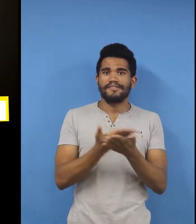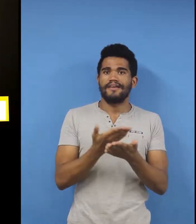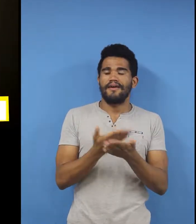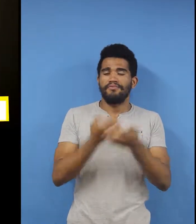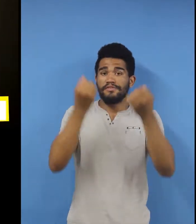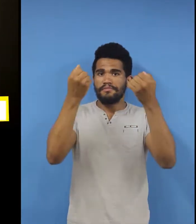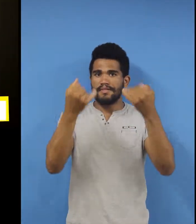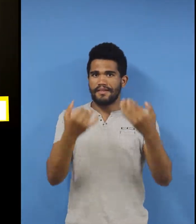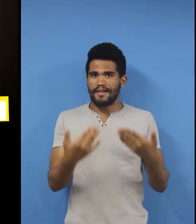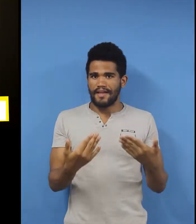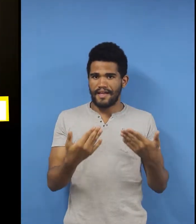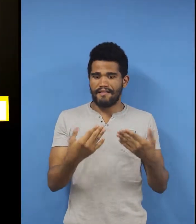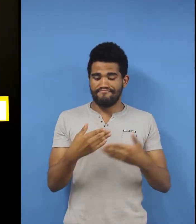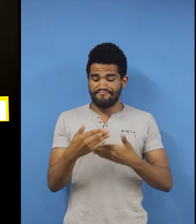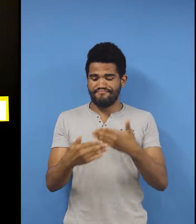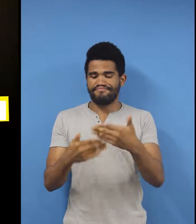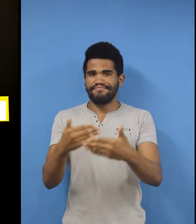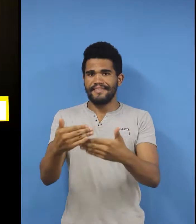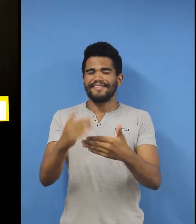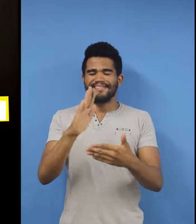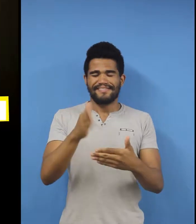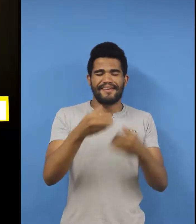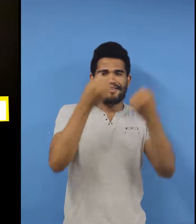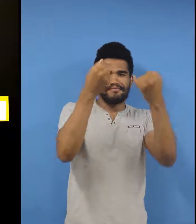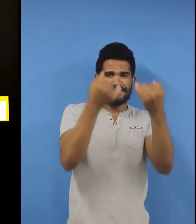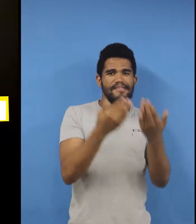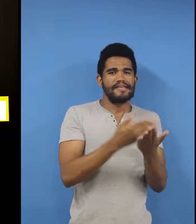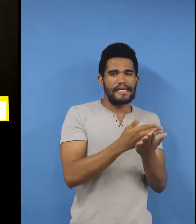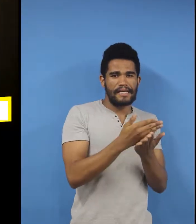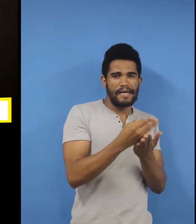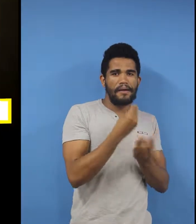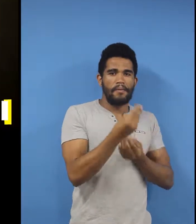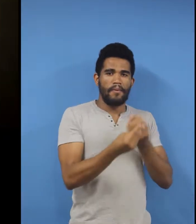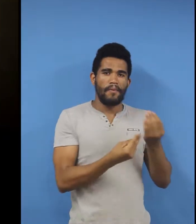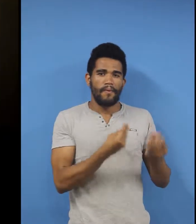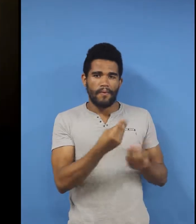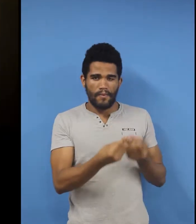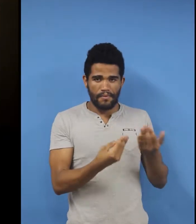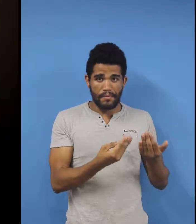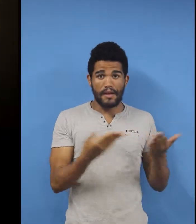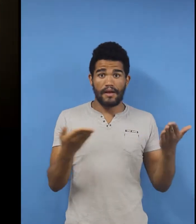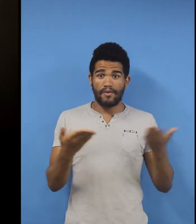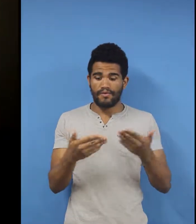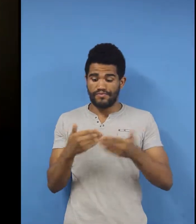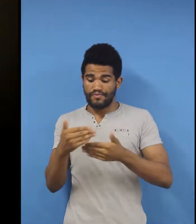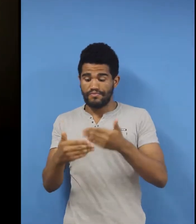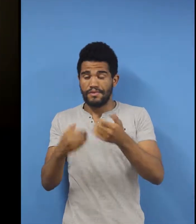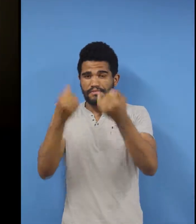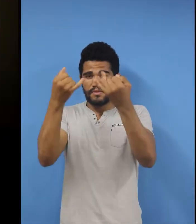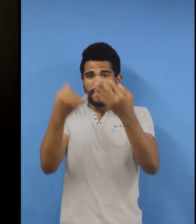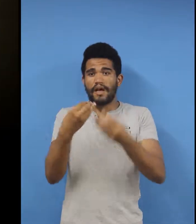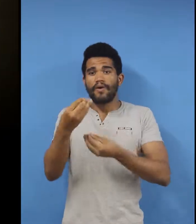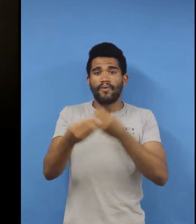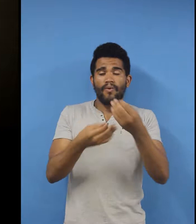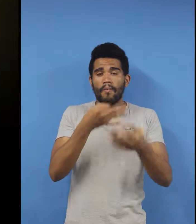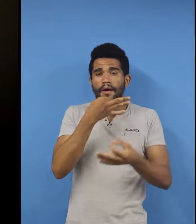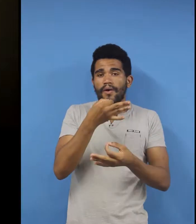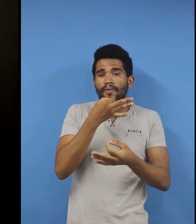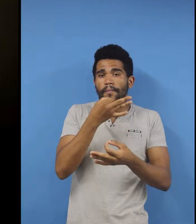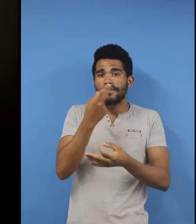sobre desenvolvimento, a primeira, né? Aula sobre desenvolvimento e hoje eu vou tirar as dúvidas, falar sobre